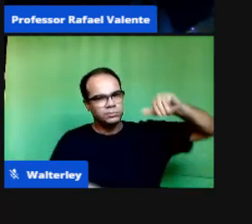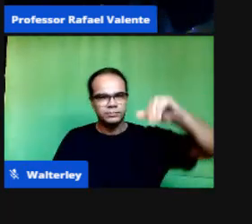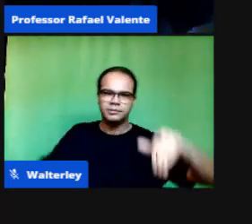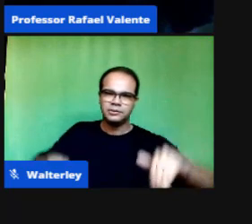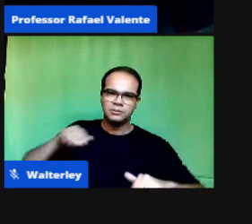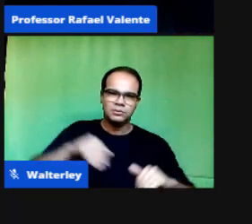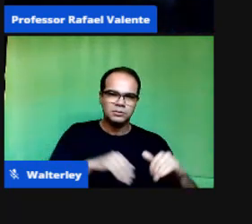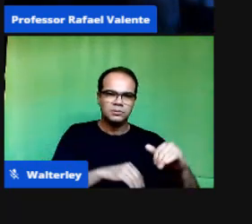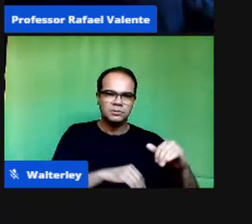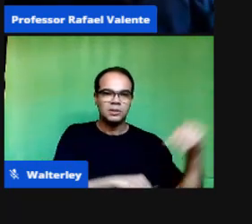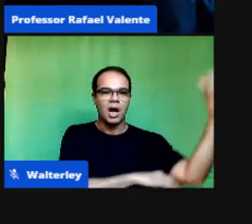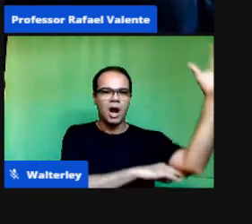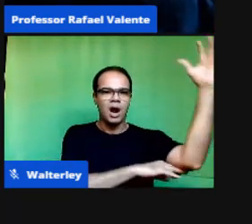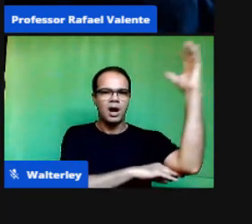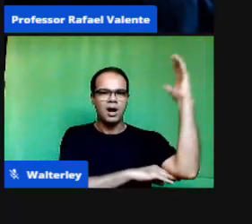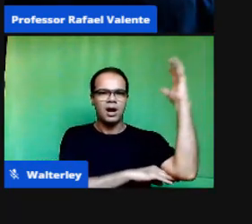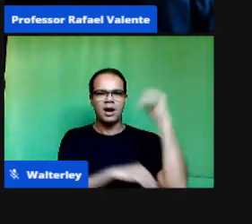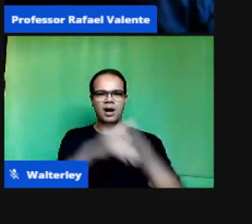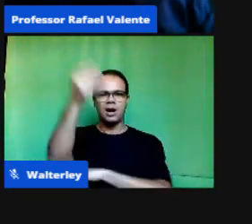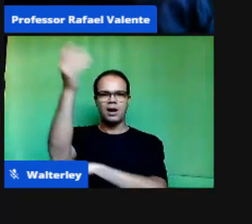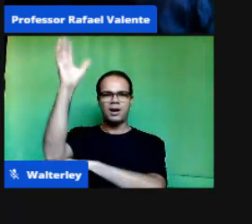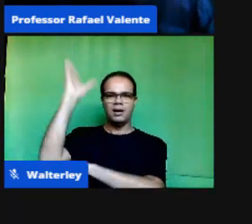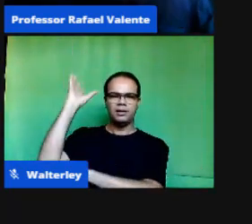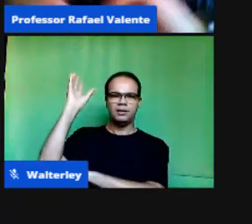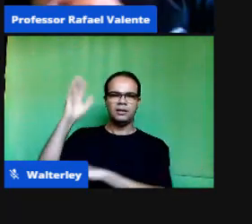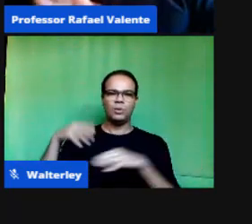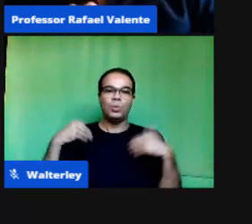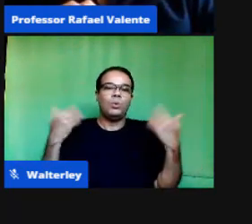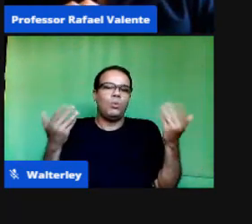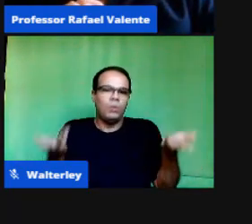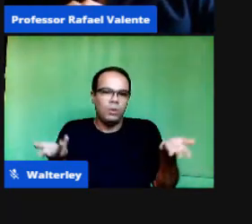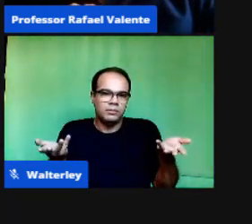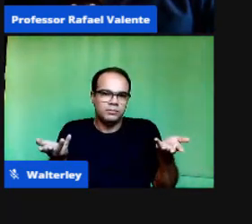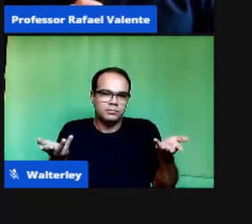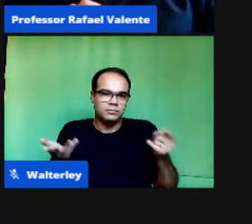Está lá no topo, no ápice, tá? Escreve.